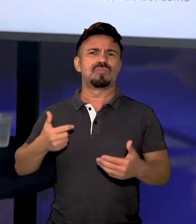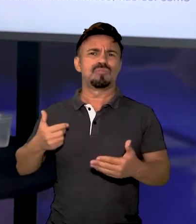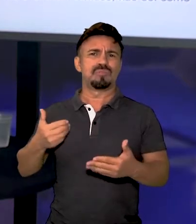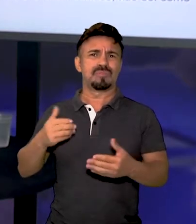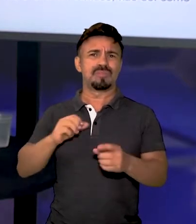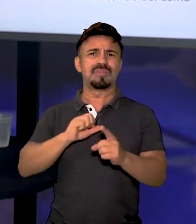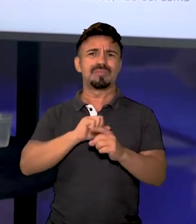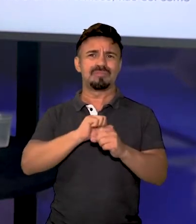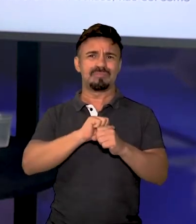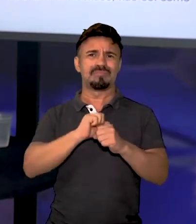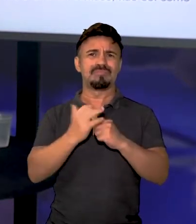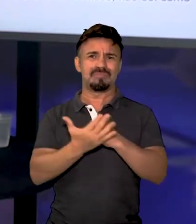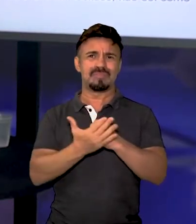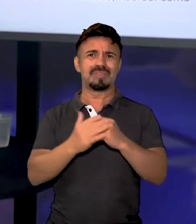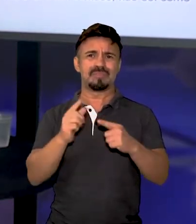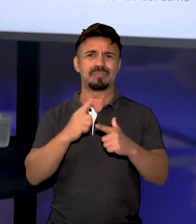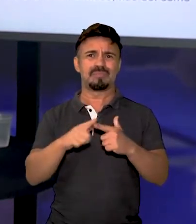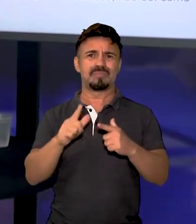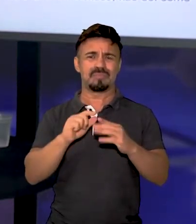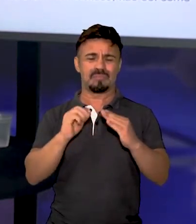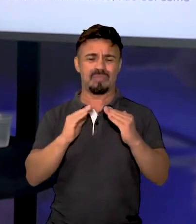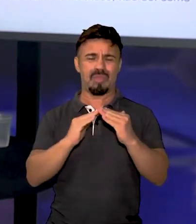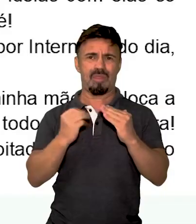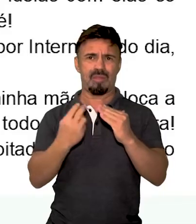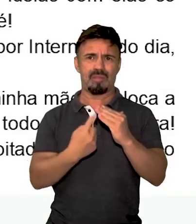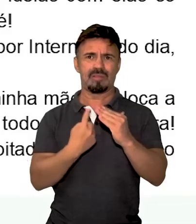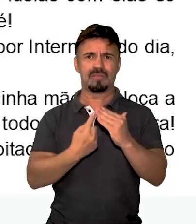pandemia. Então vamos conhecer Lucimari.